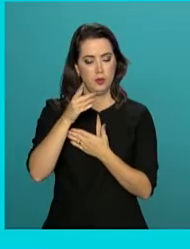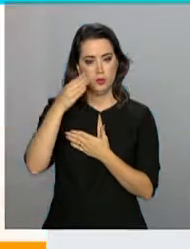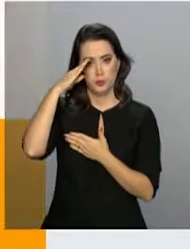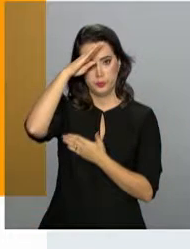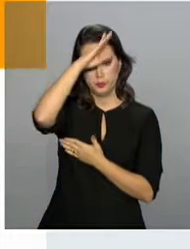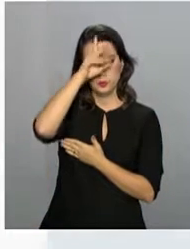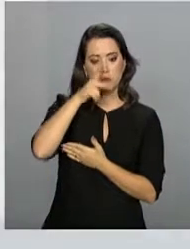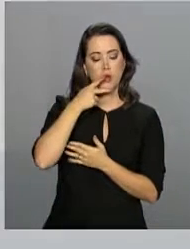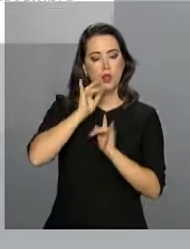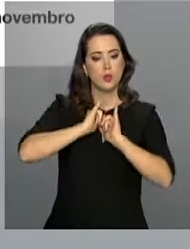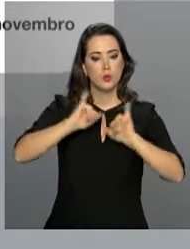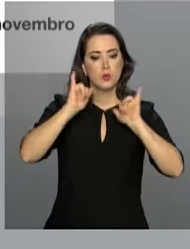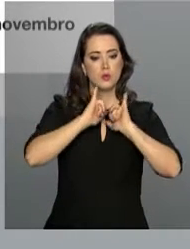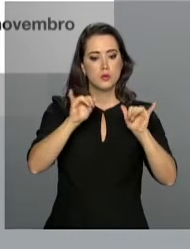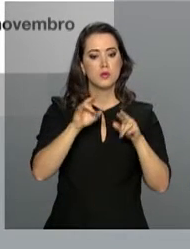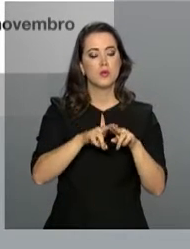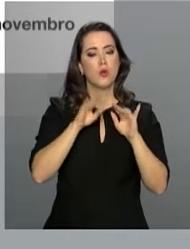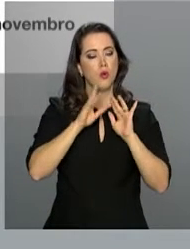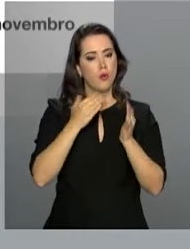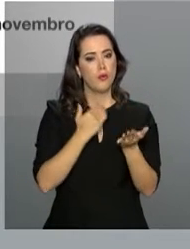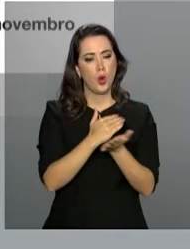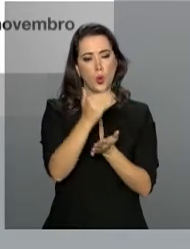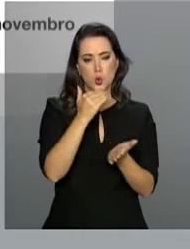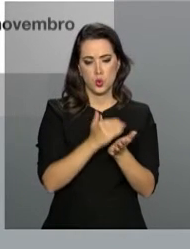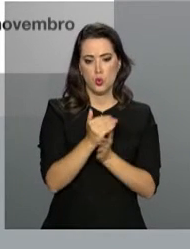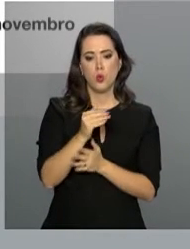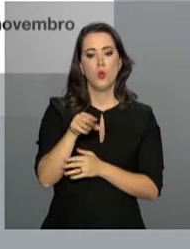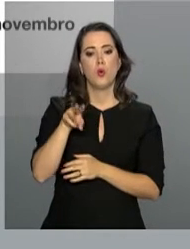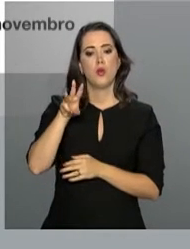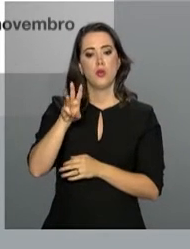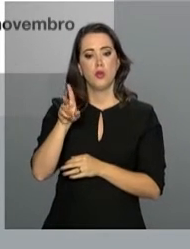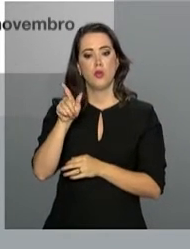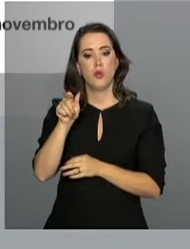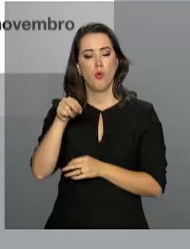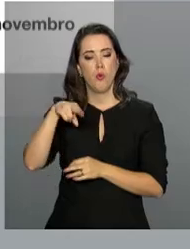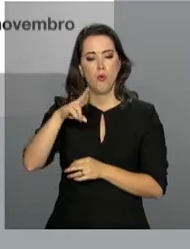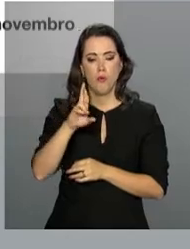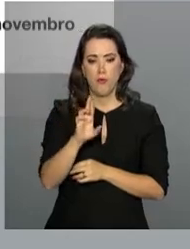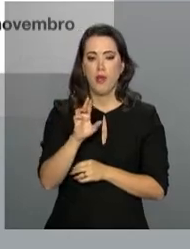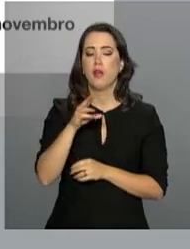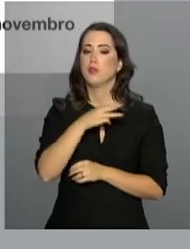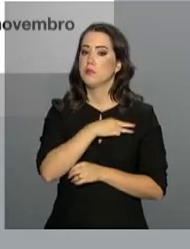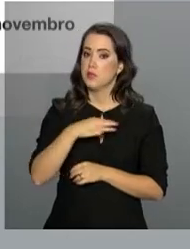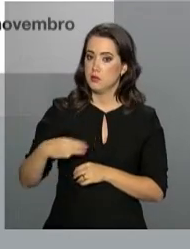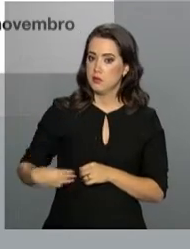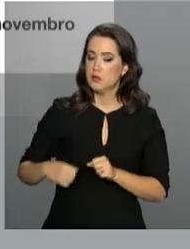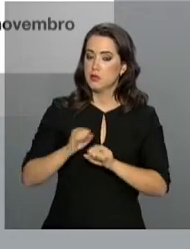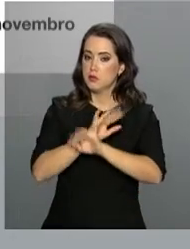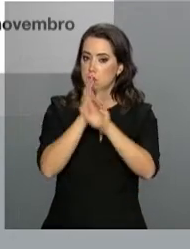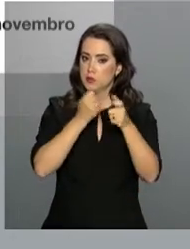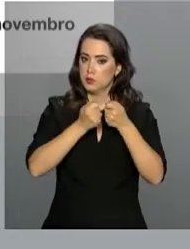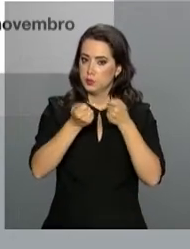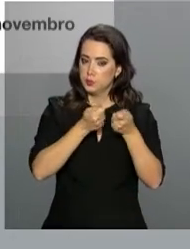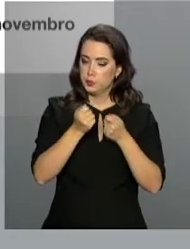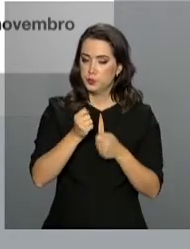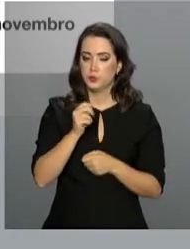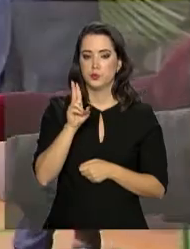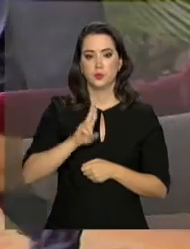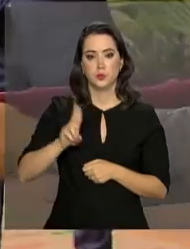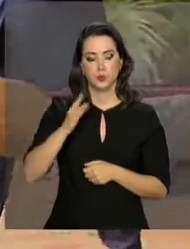bolsonaro anunciou que vai manter Wagner de Campos Rosário como ministro da Transparência e Controladoria Geral da